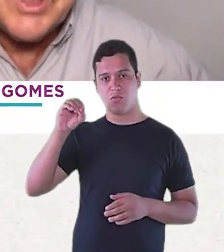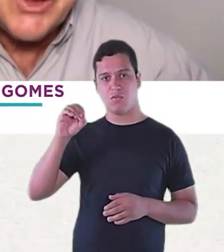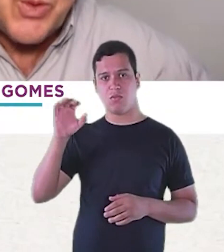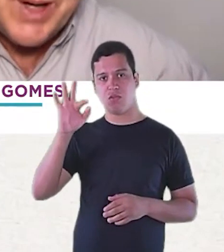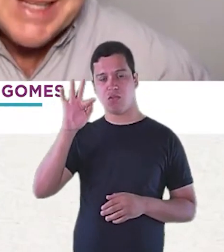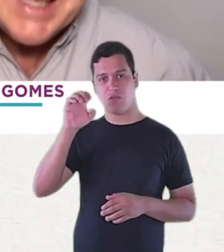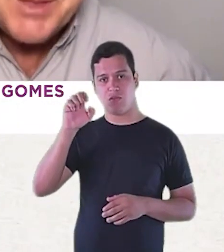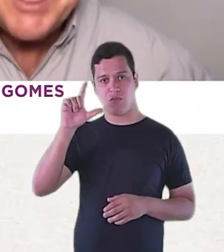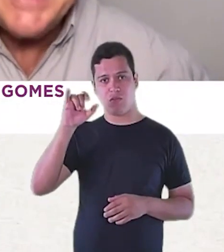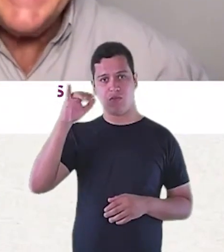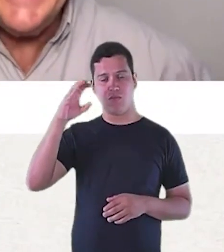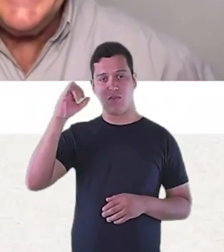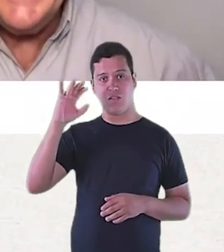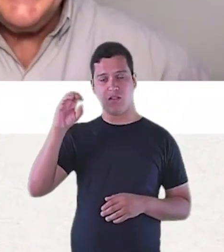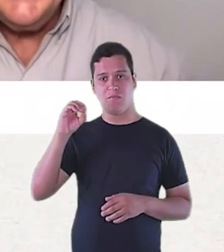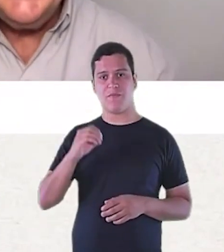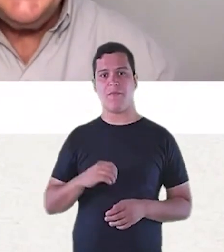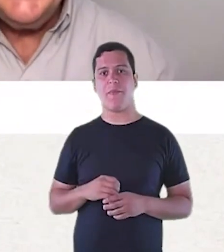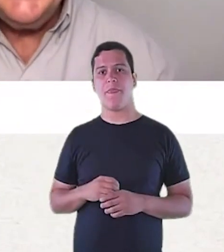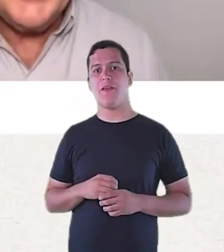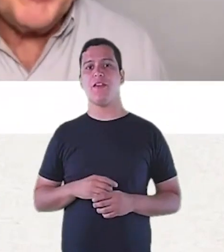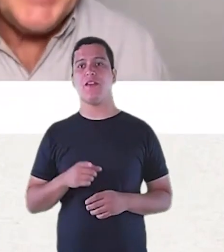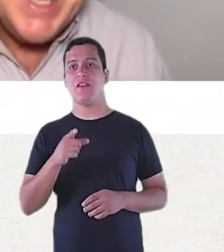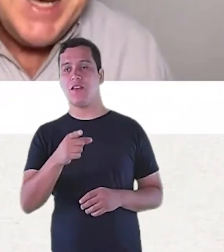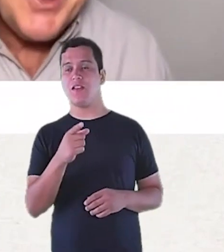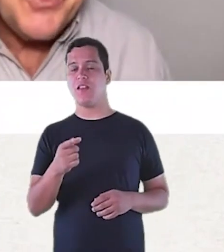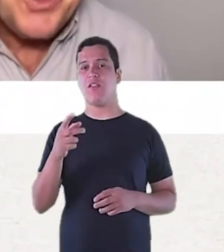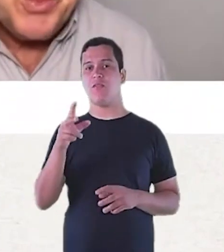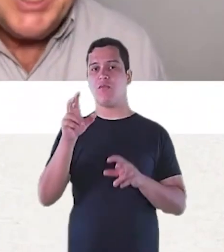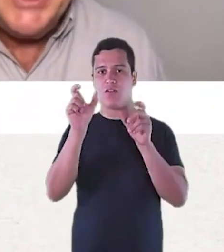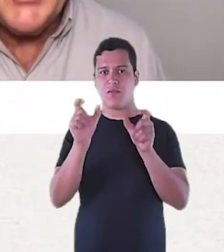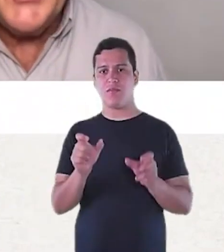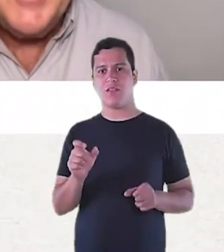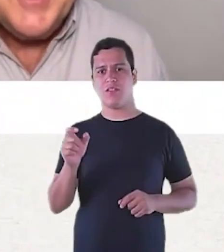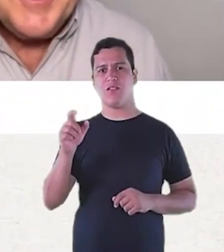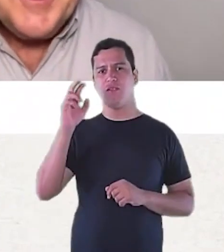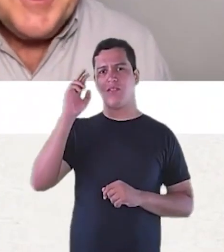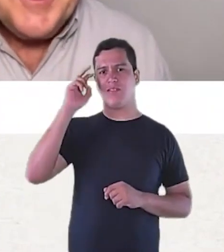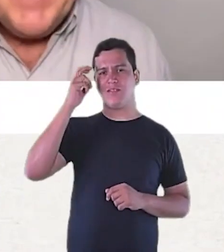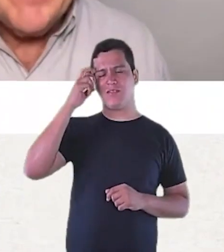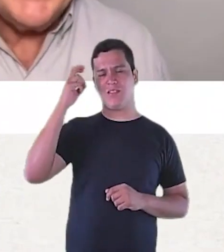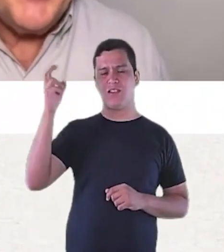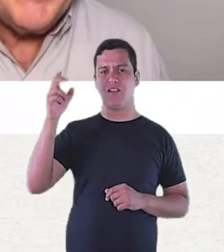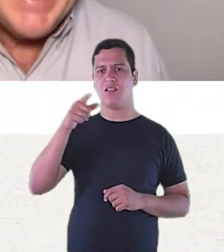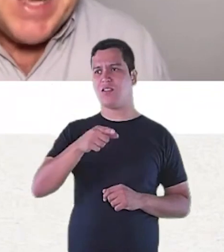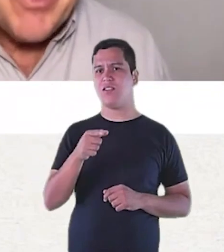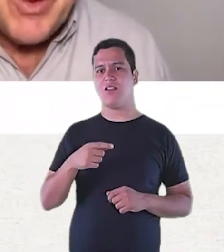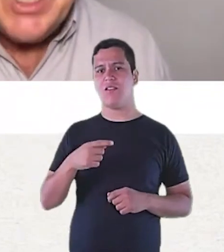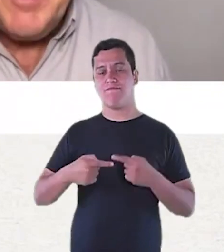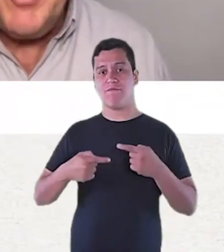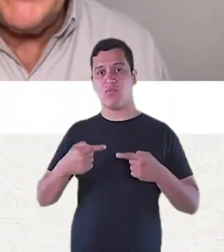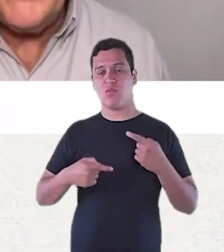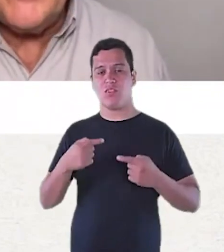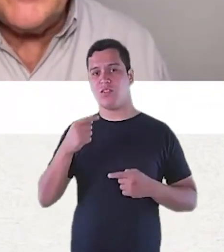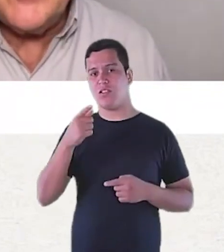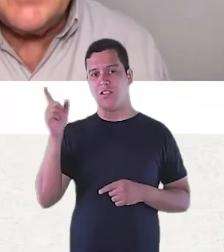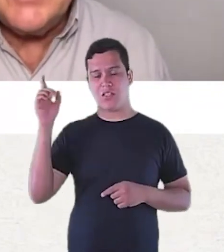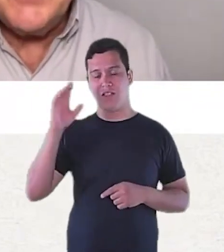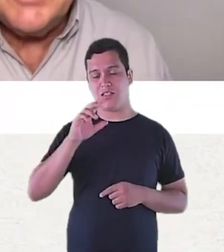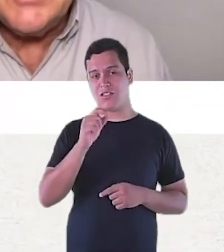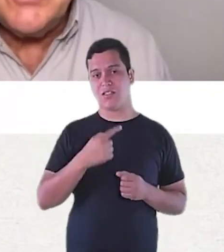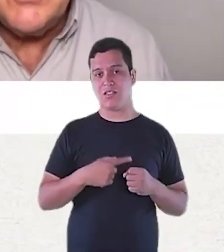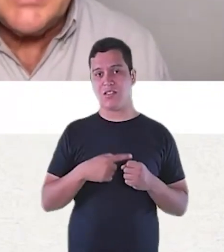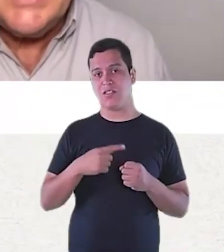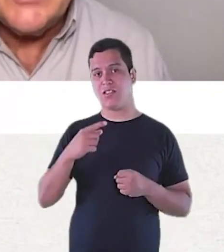um intelectual lá de Diamantina, e foi deputado, foi político, e escreveu esse clássico, né? Memórias do